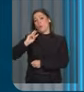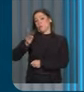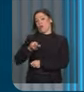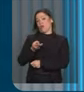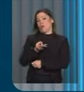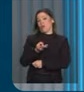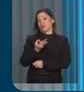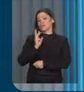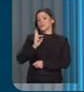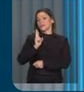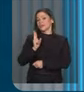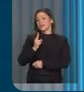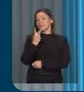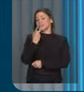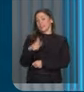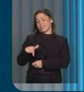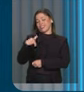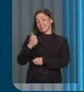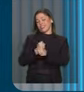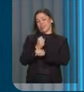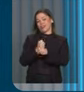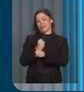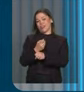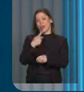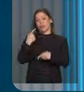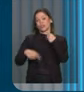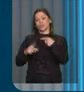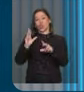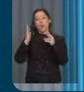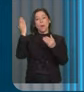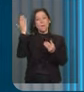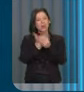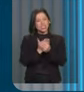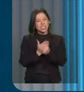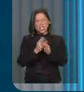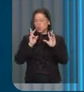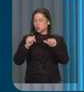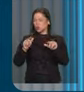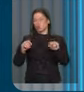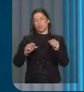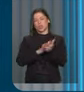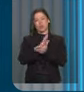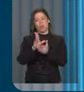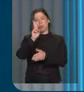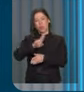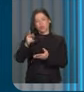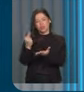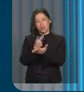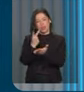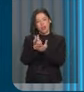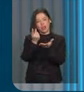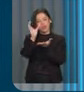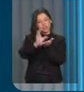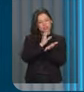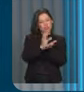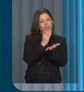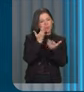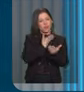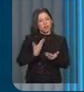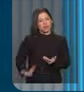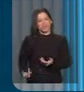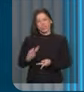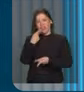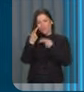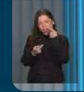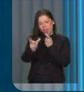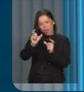eu tô a 27 anos na política Haddad eu nunca tive um processo por mal versação de dinheiro público e você fica rodando rodando rodando para falar